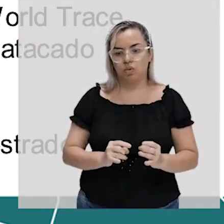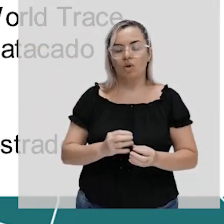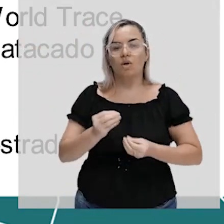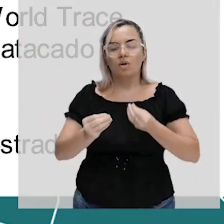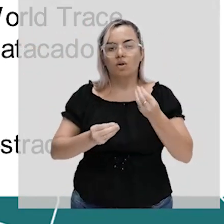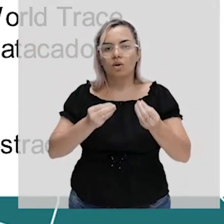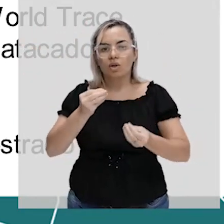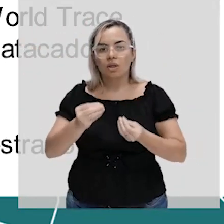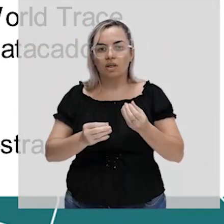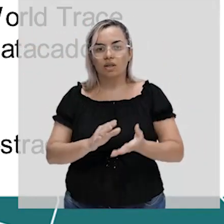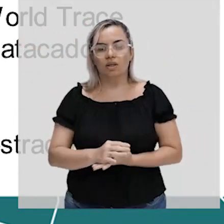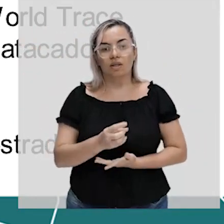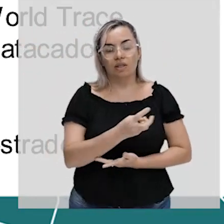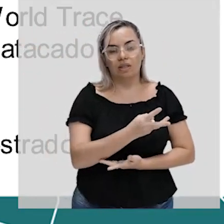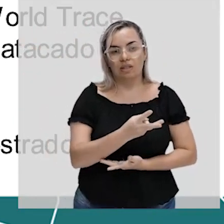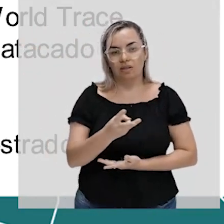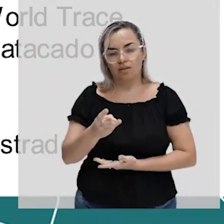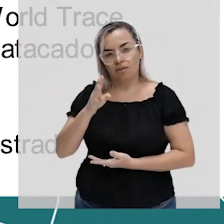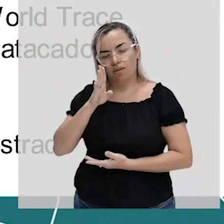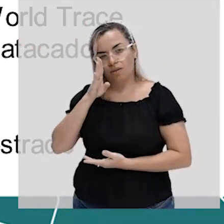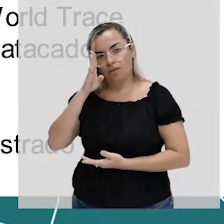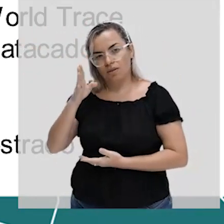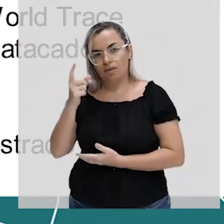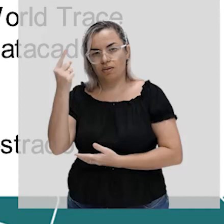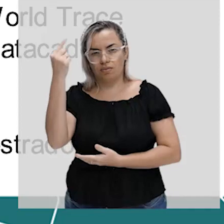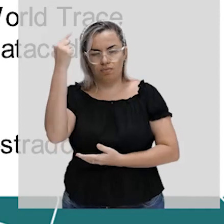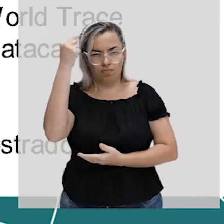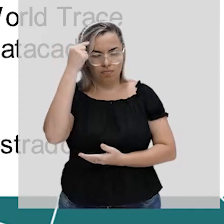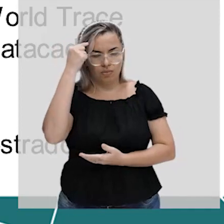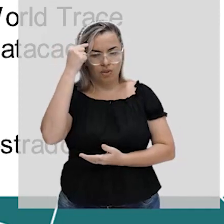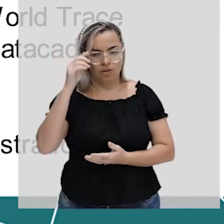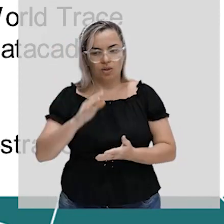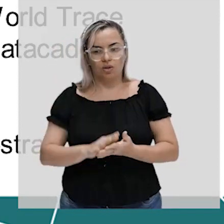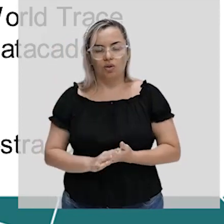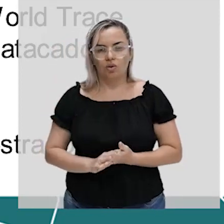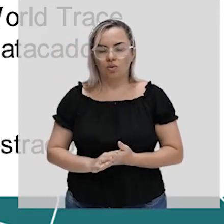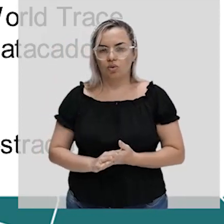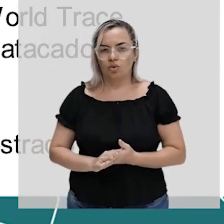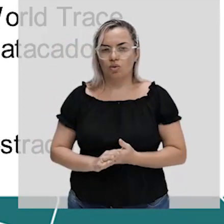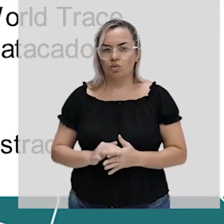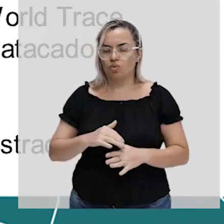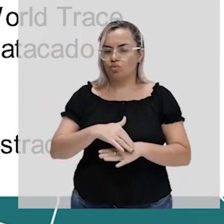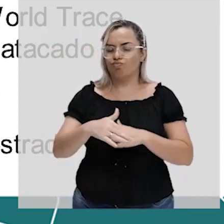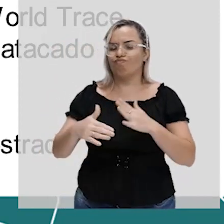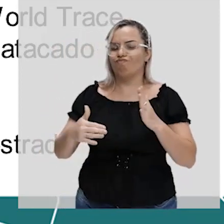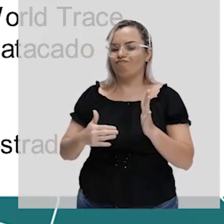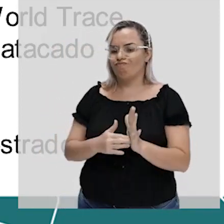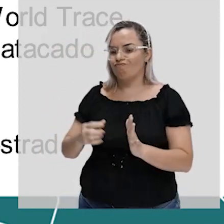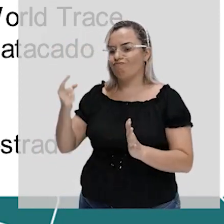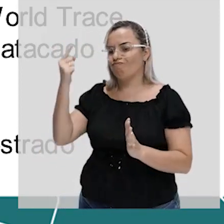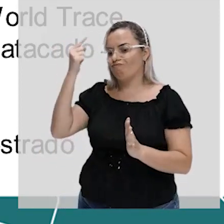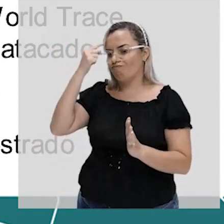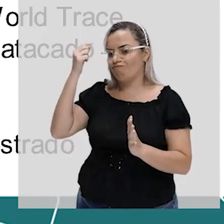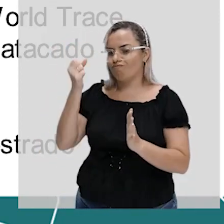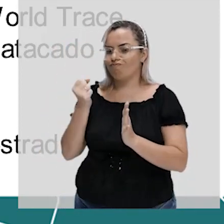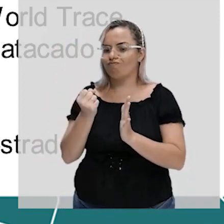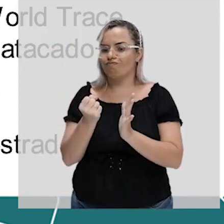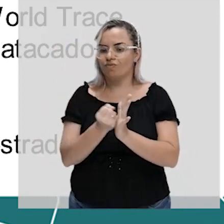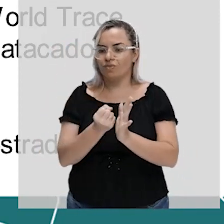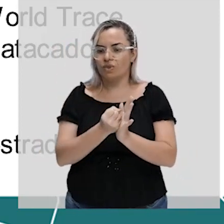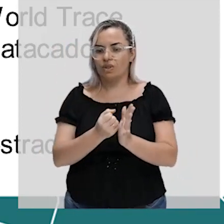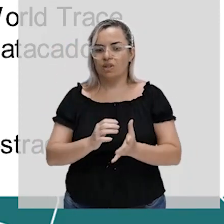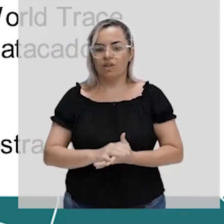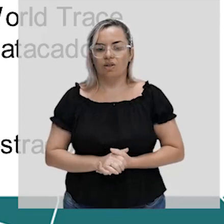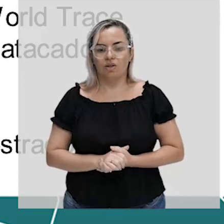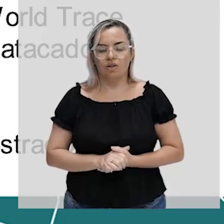setembro, entenda, tudo foi muito pensado, inclusive, com simbolismo. Nos Estados Unidos, 9, né, que é